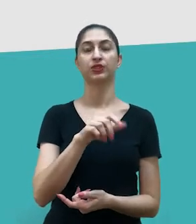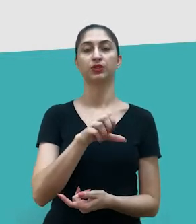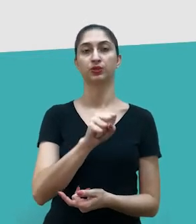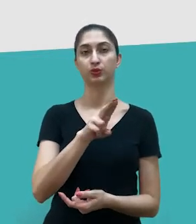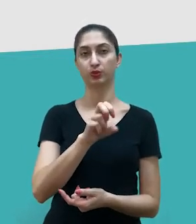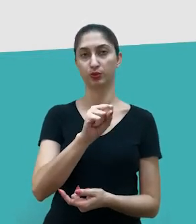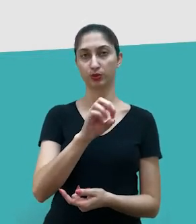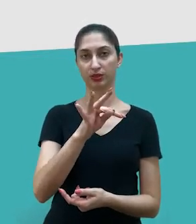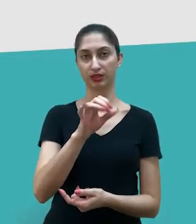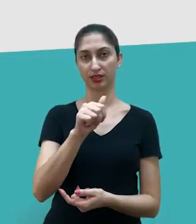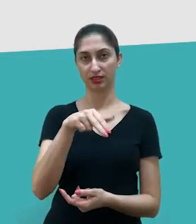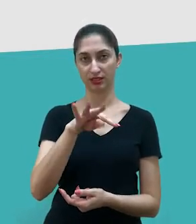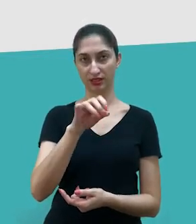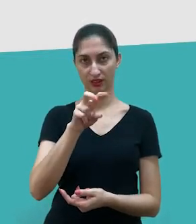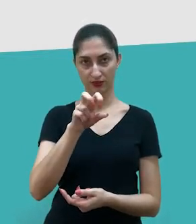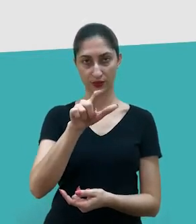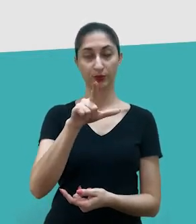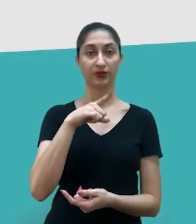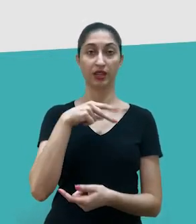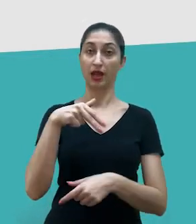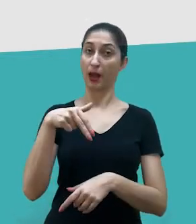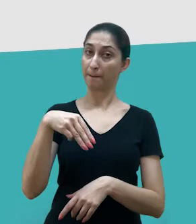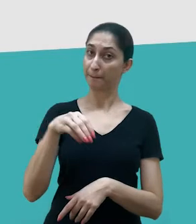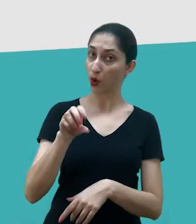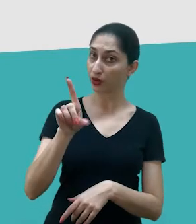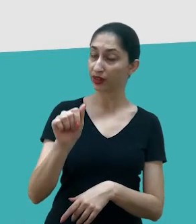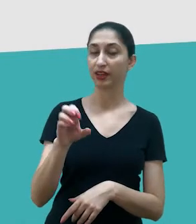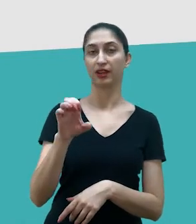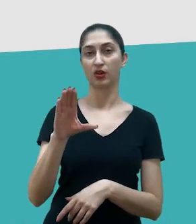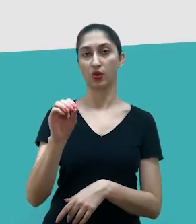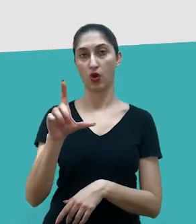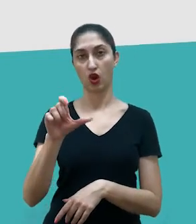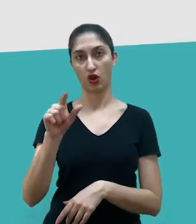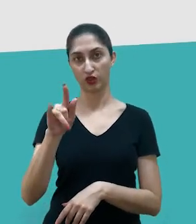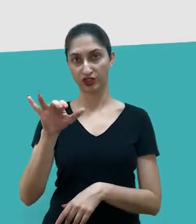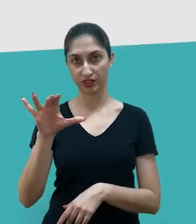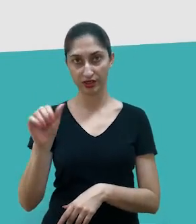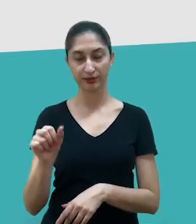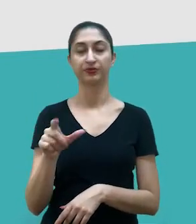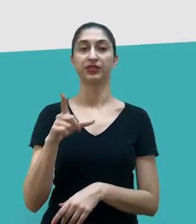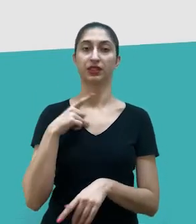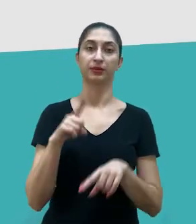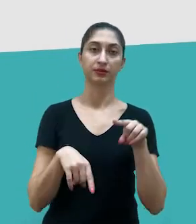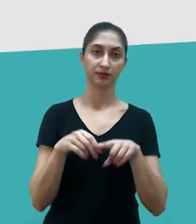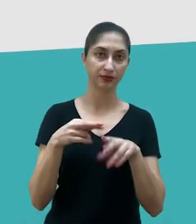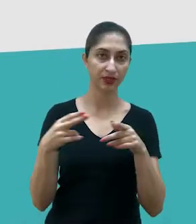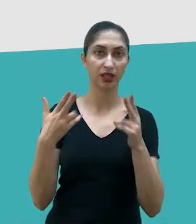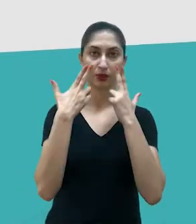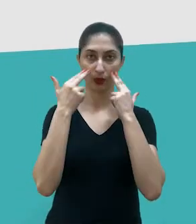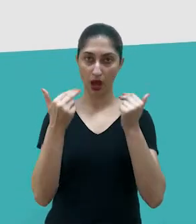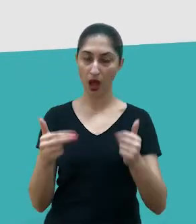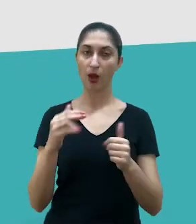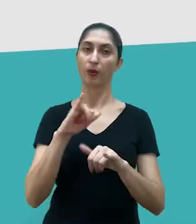engloba a moda ecológica, ou seja, aquela que trabalha com materiais naturais, reaproveitando